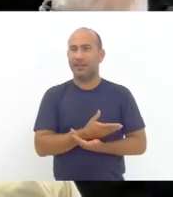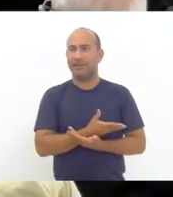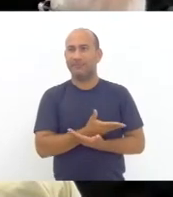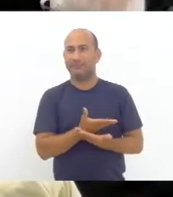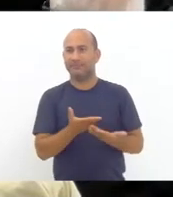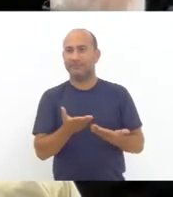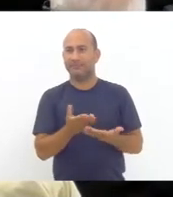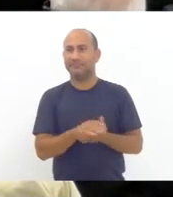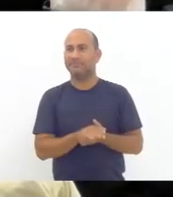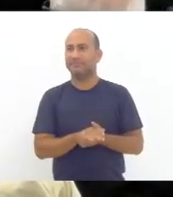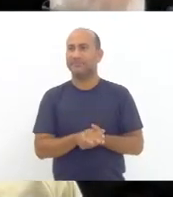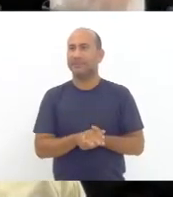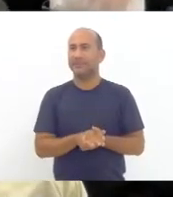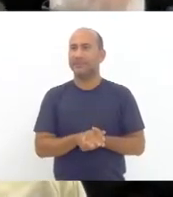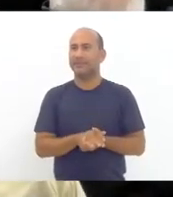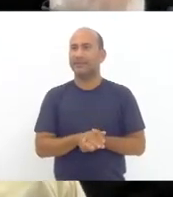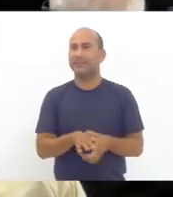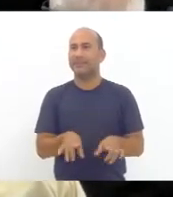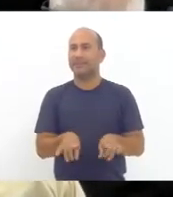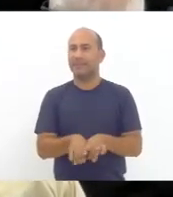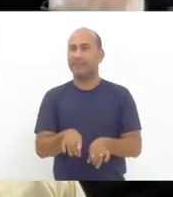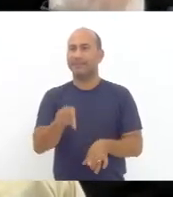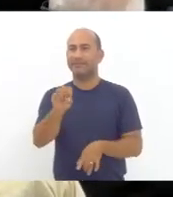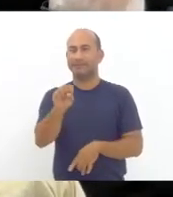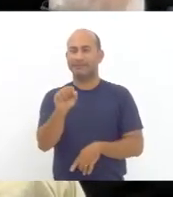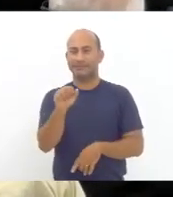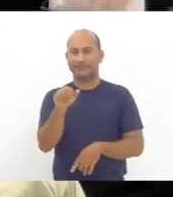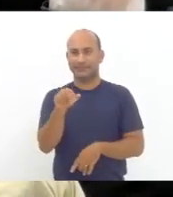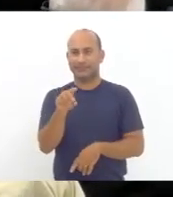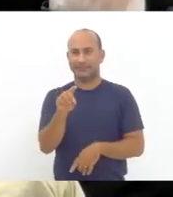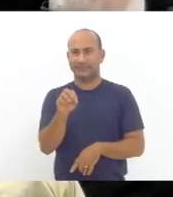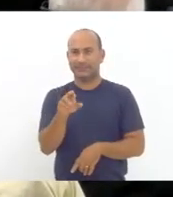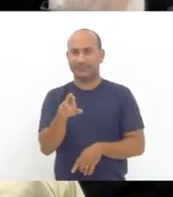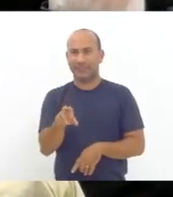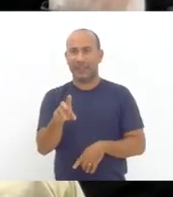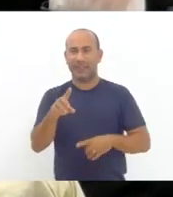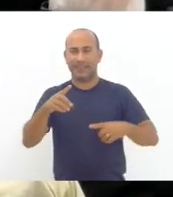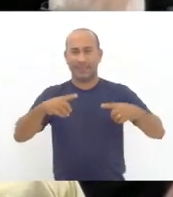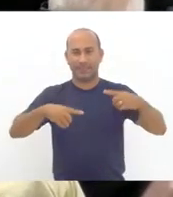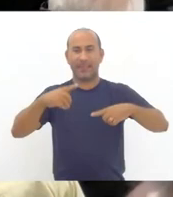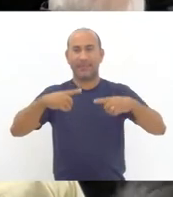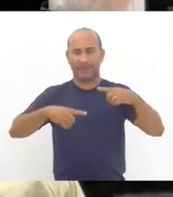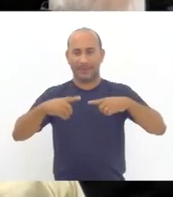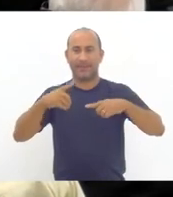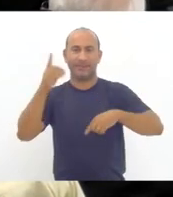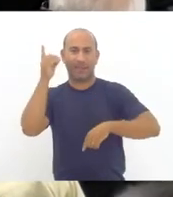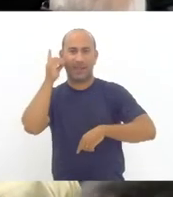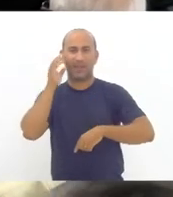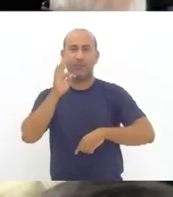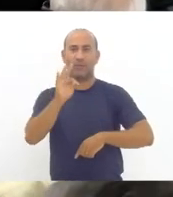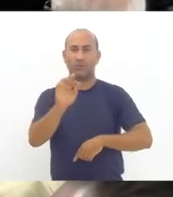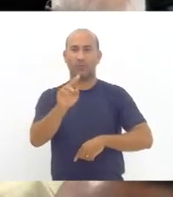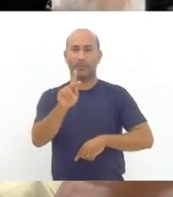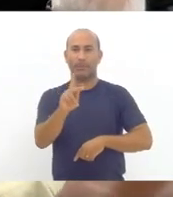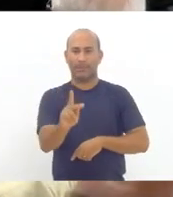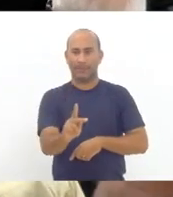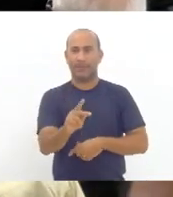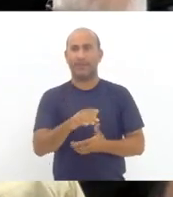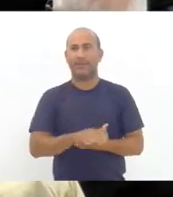Sandra companheira também da dos debates da rádio Tupi ganini